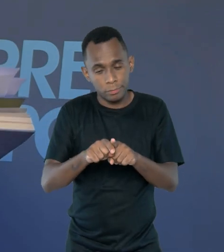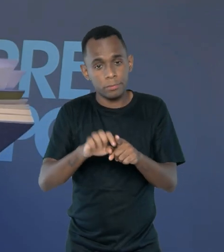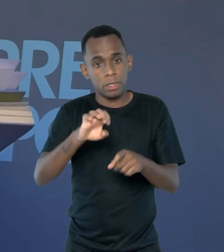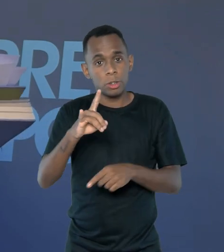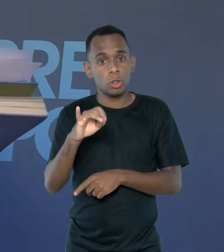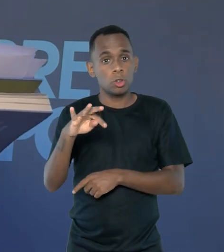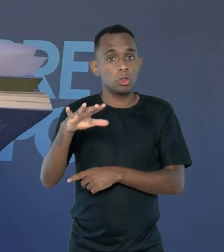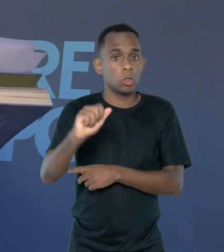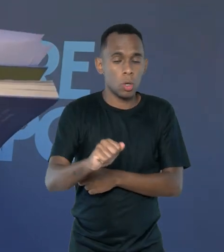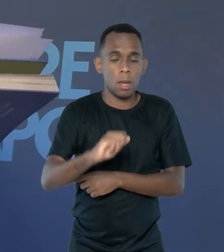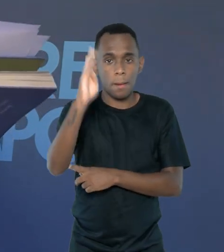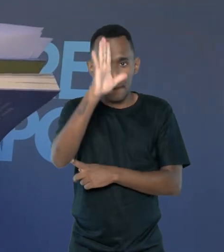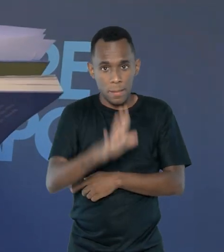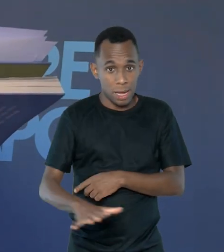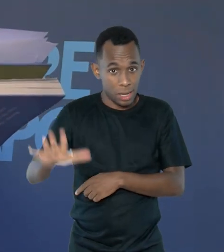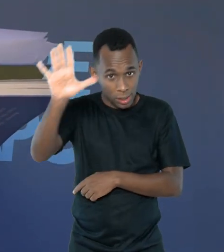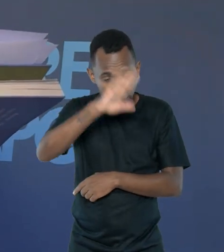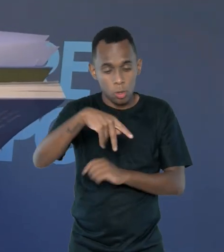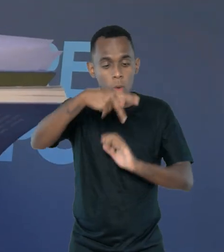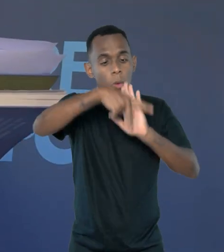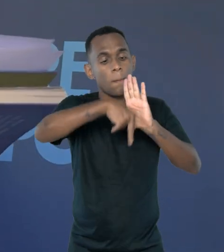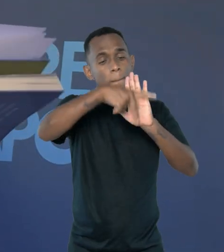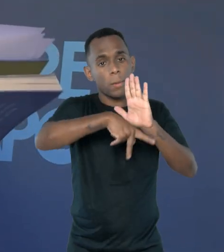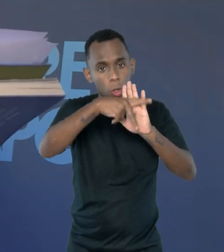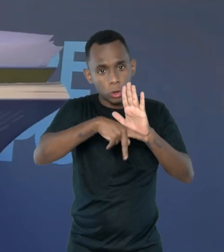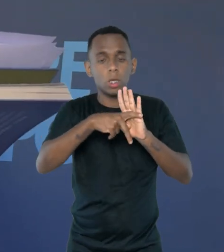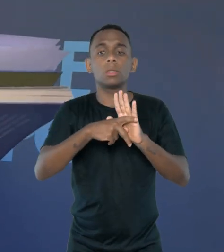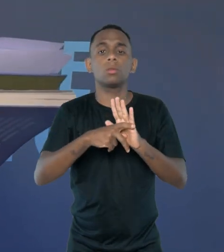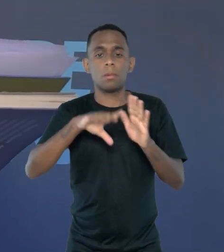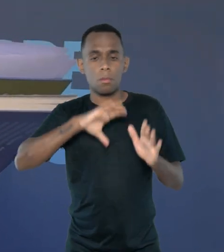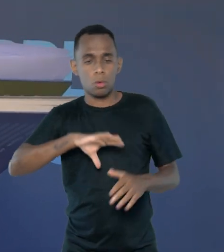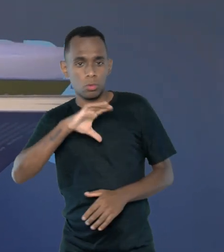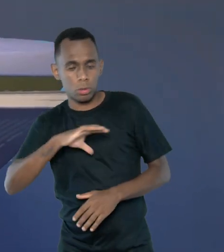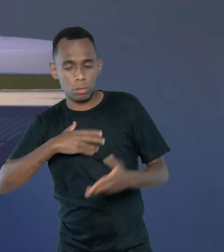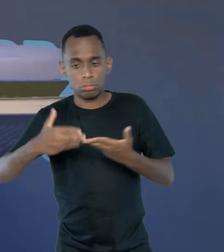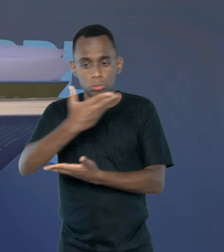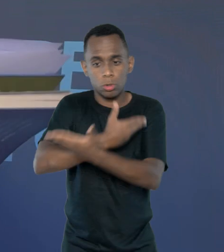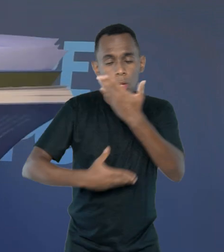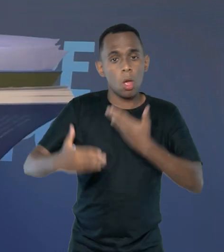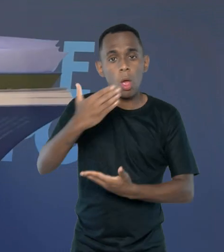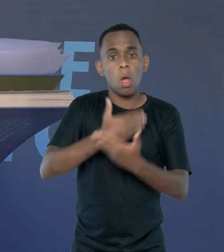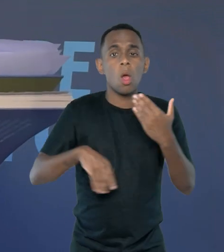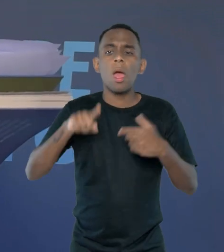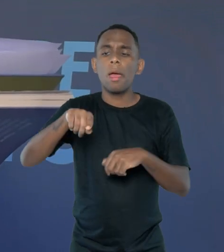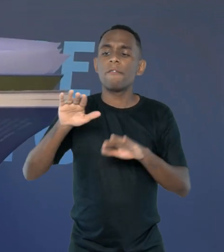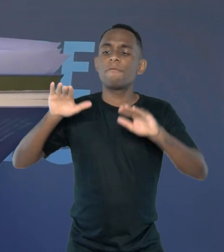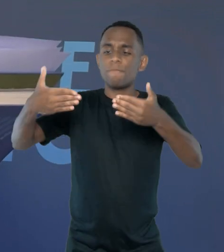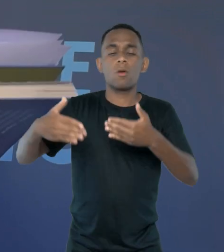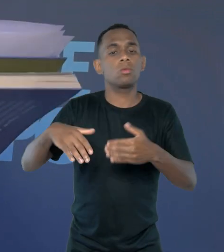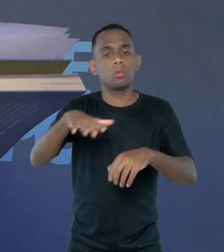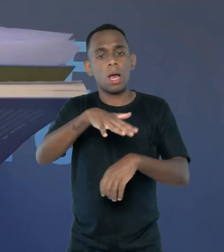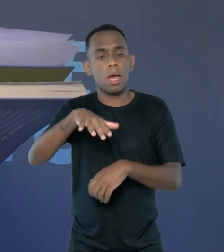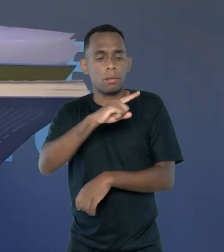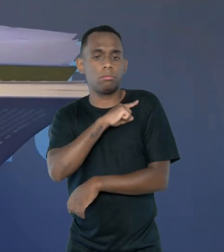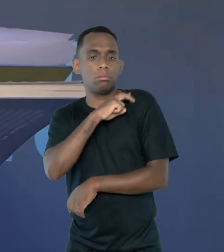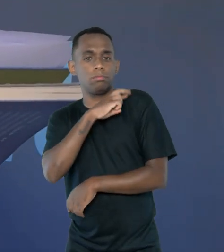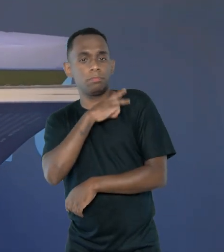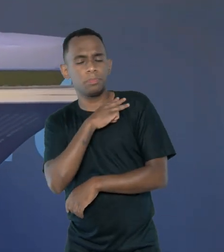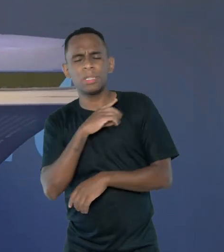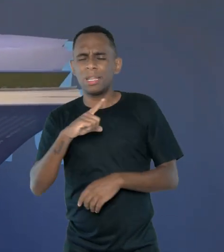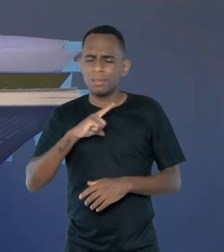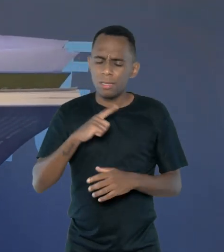SP com o projeto Português Interação, Linguagens e Cultura, dirigido ao ensino médio. Tem